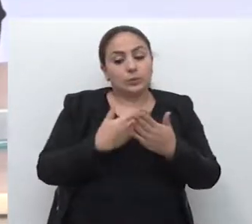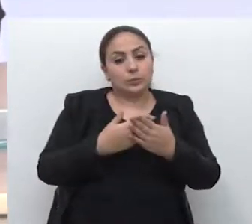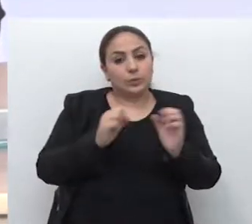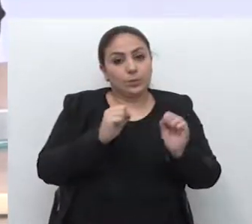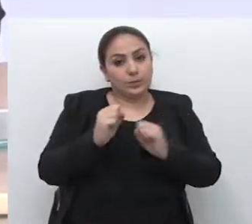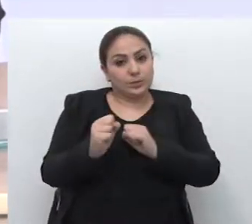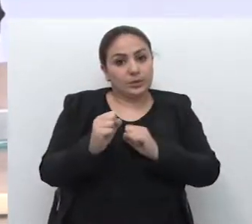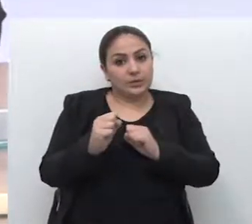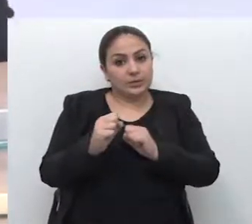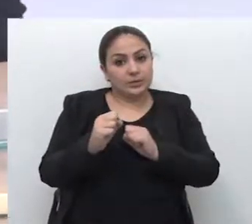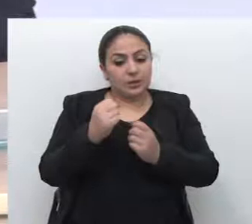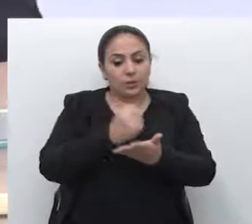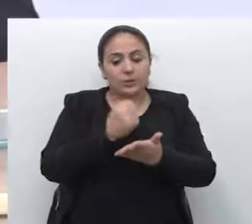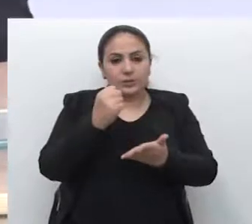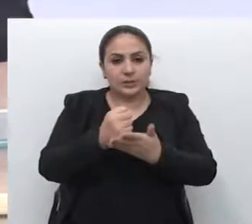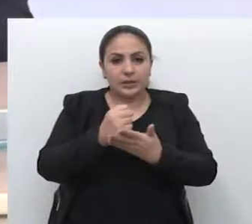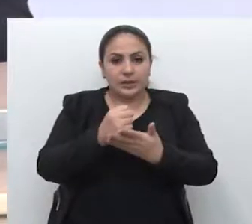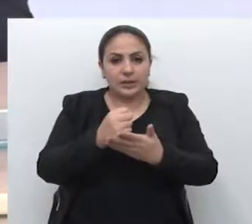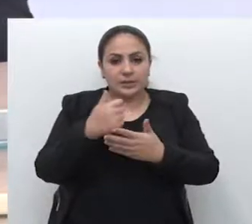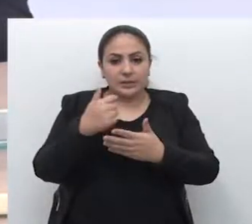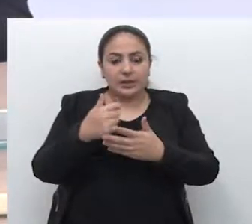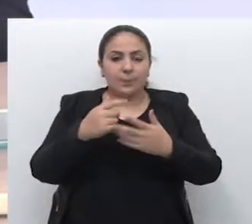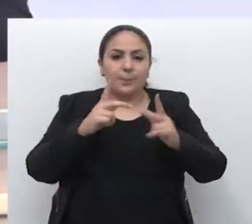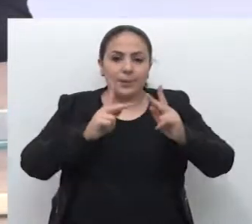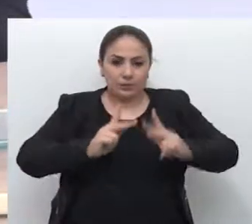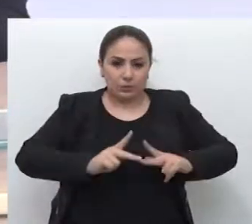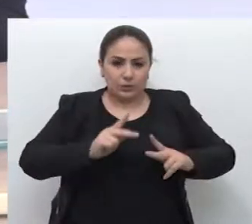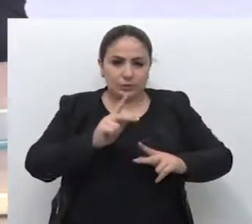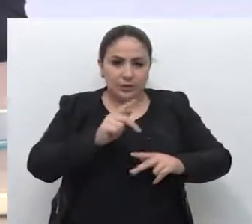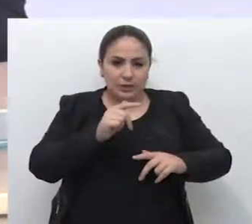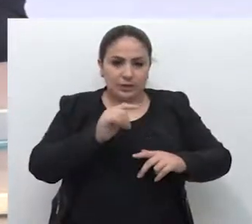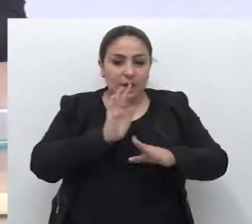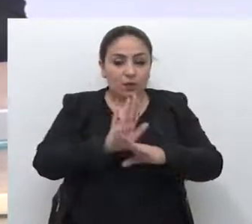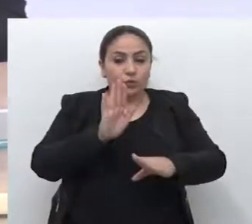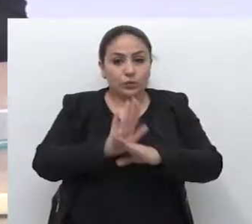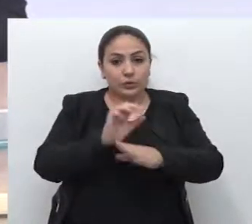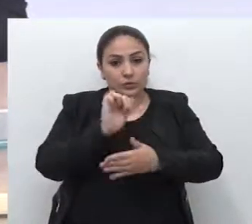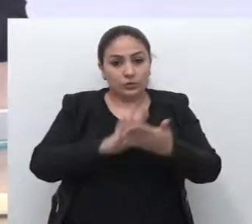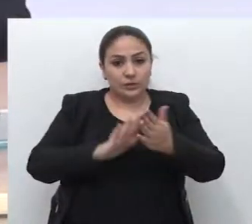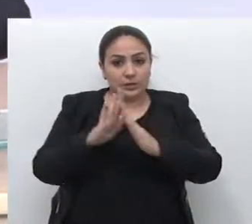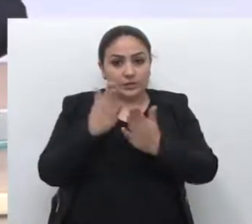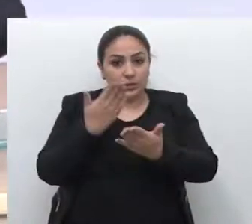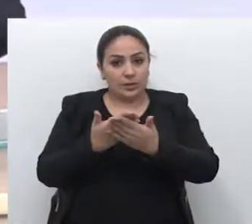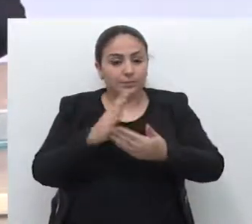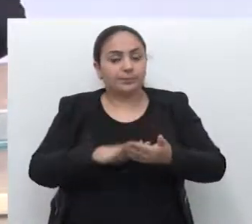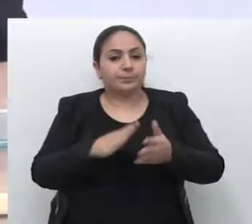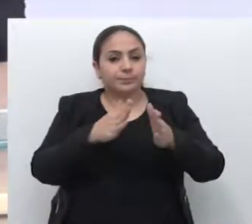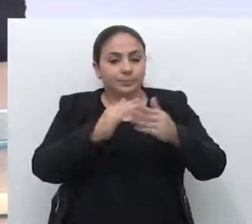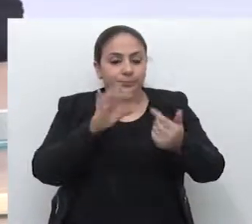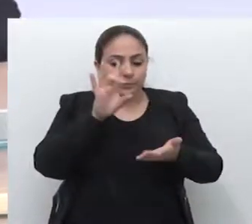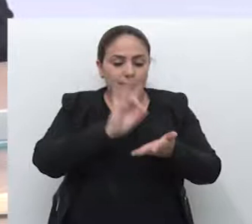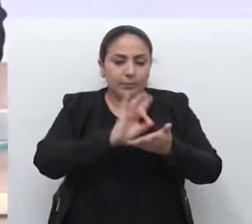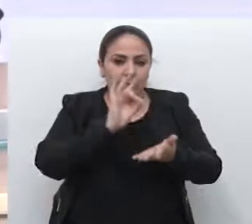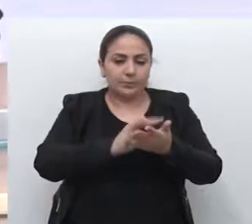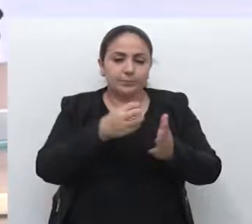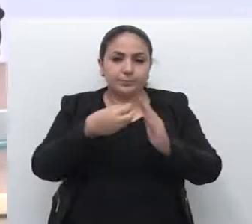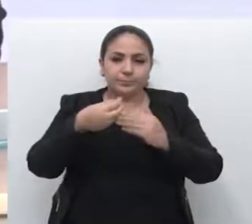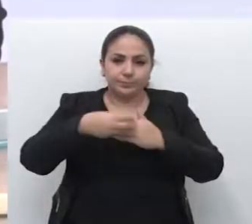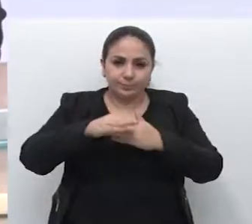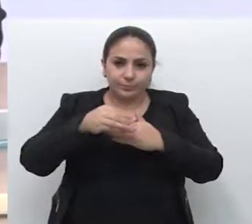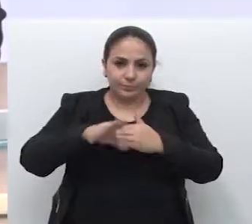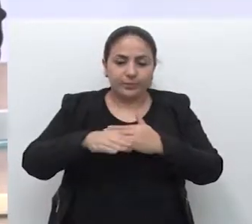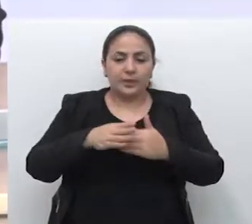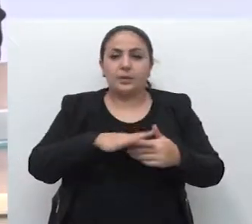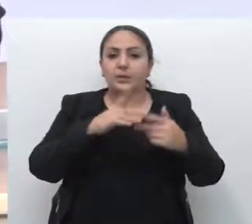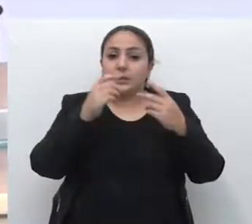a possibilidade de contratação de auxiliares para as atividades escolares. O pedido foi formalizado por meio de